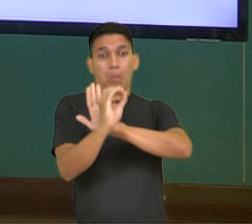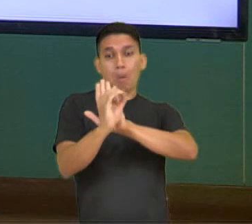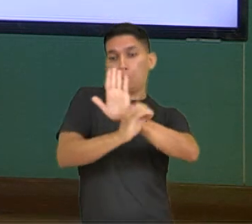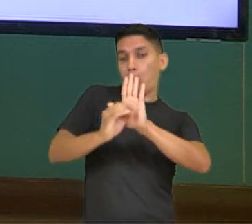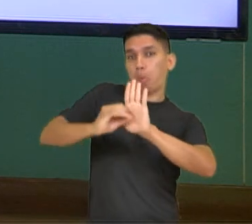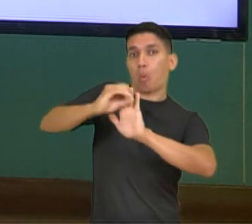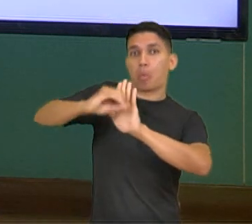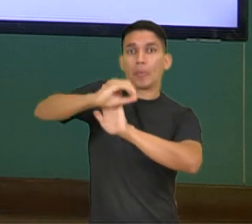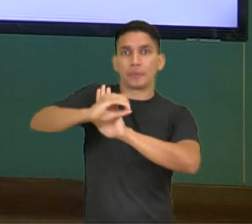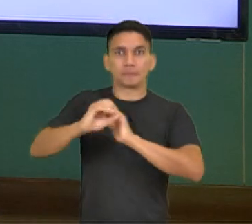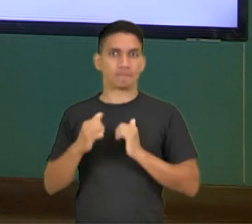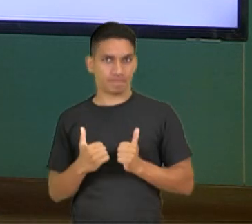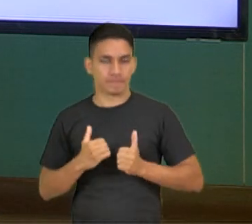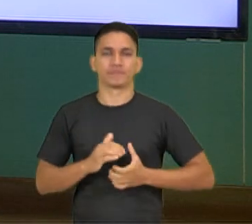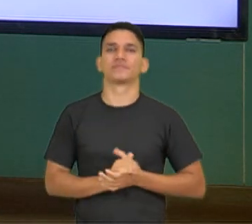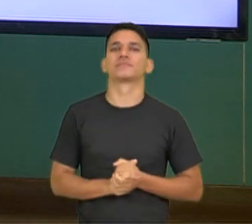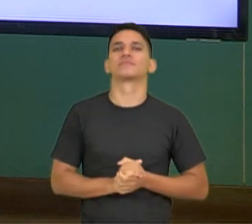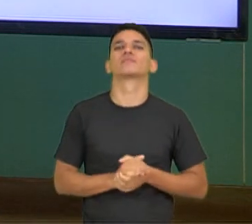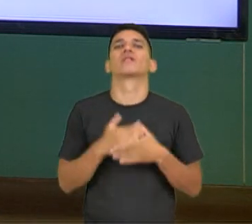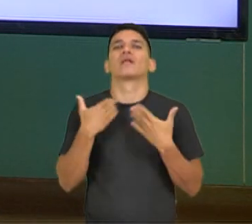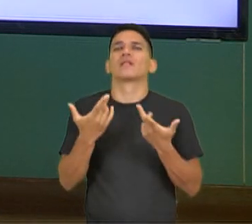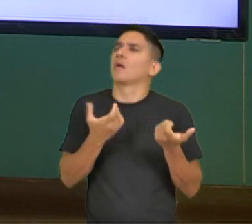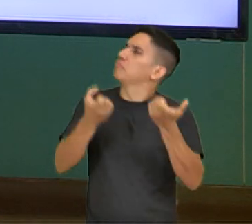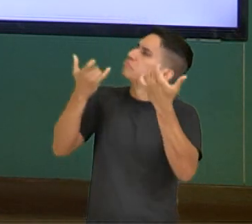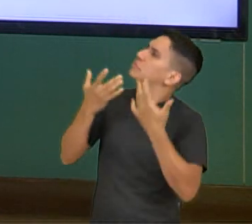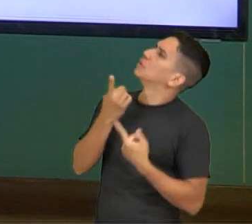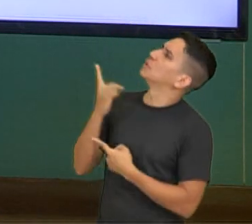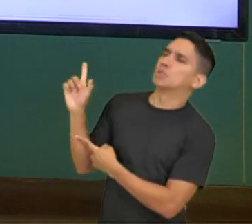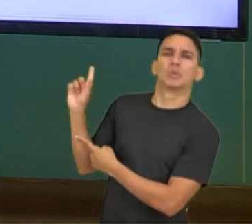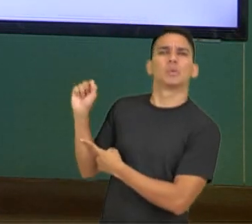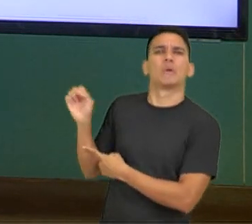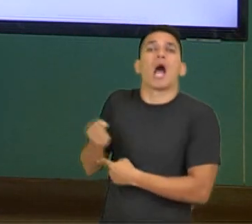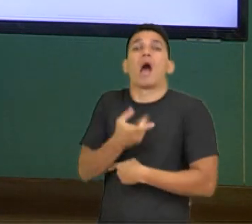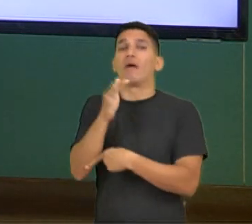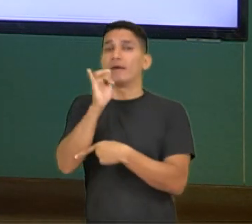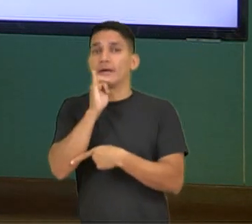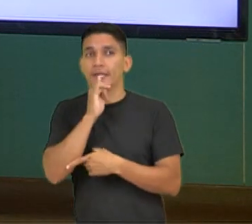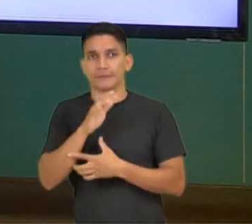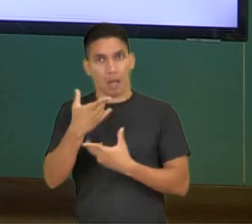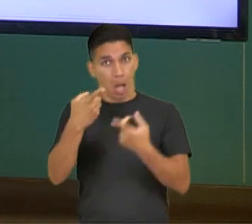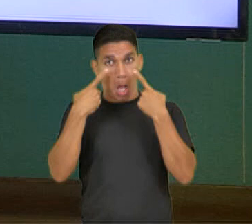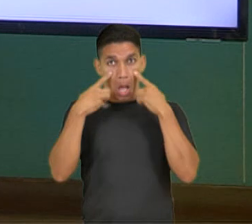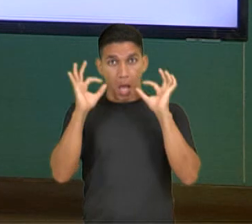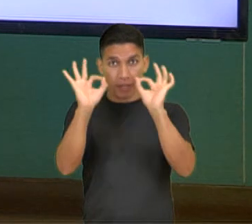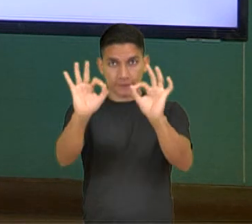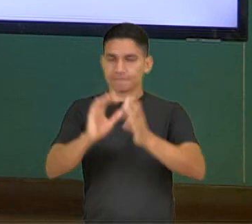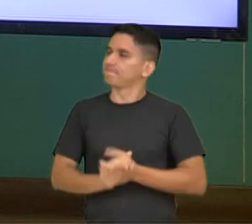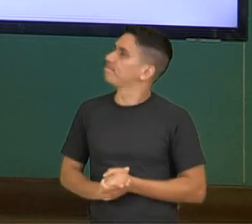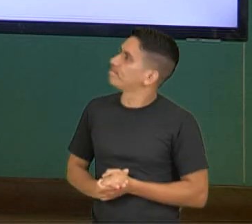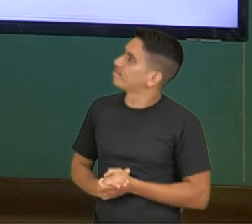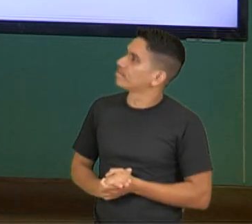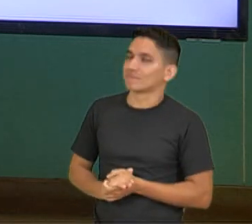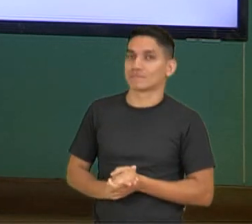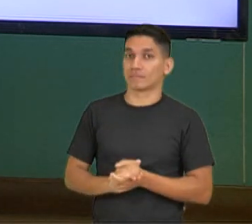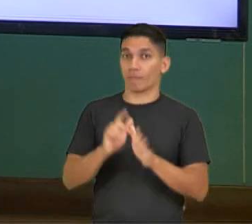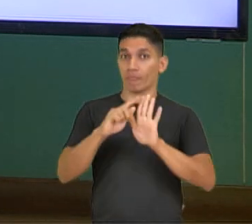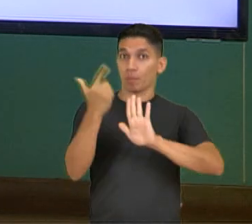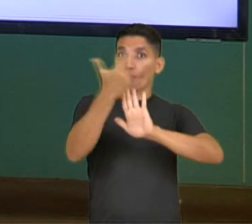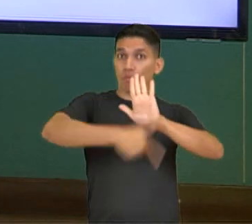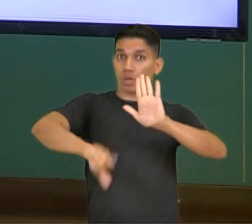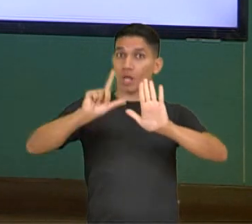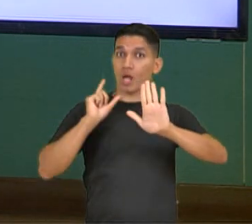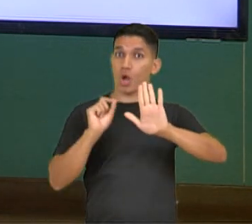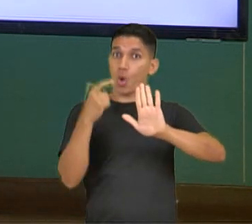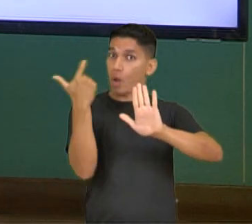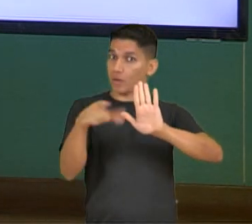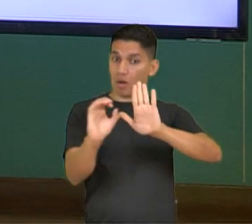polianelar. Muito bem, então vamos aqui a alguns exemplos. Observe, alicíclica. não